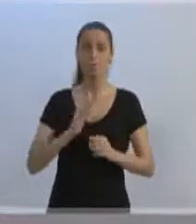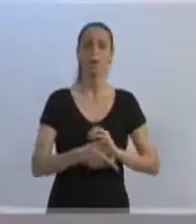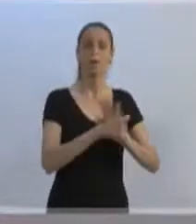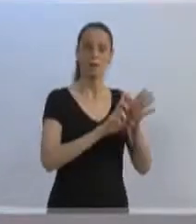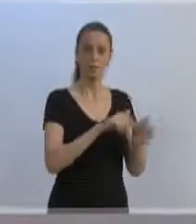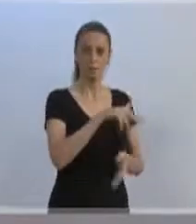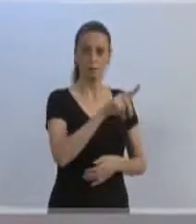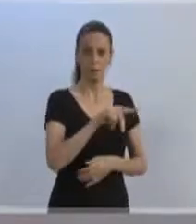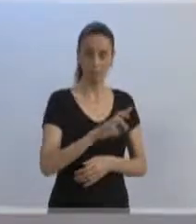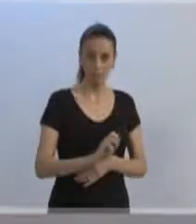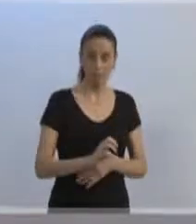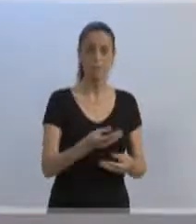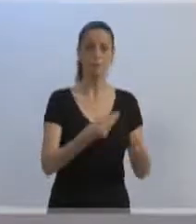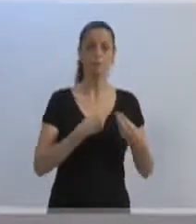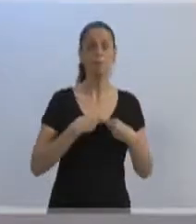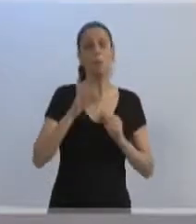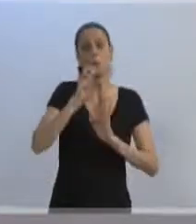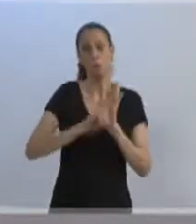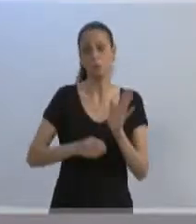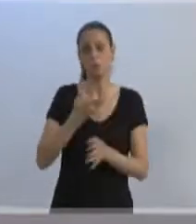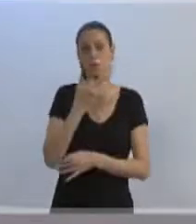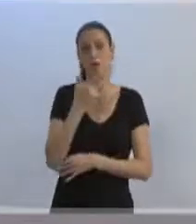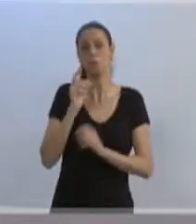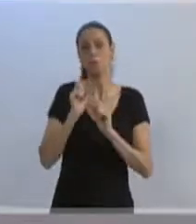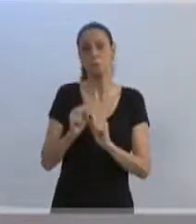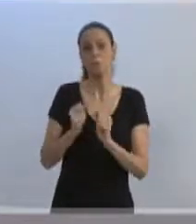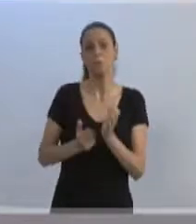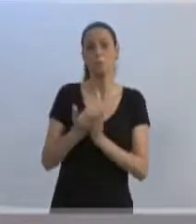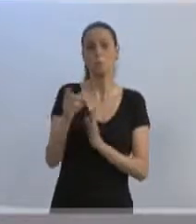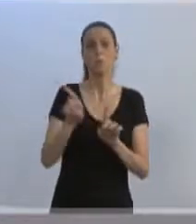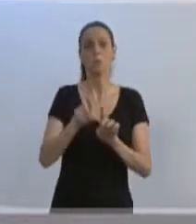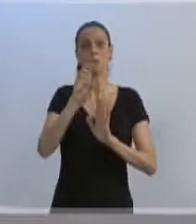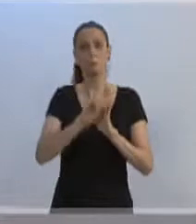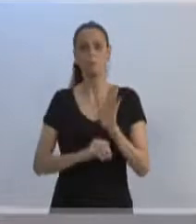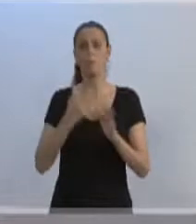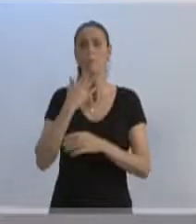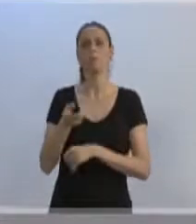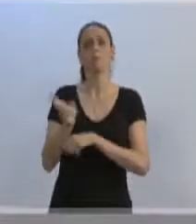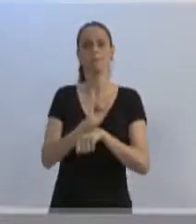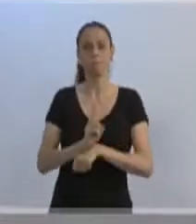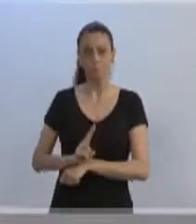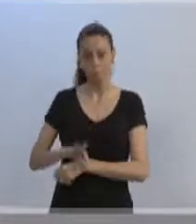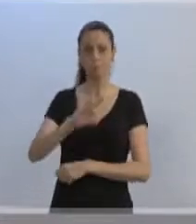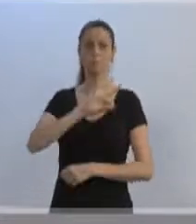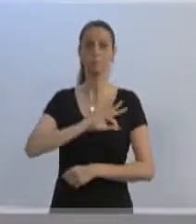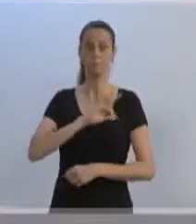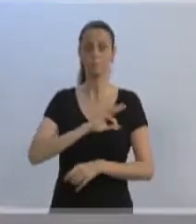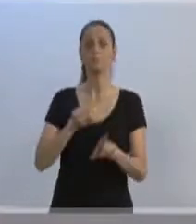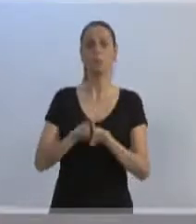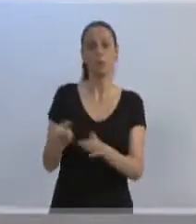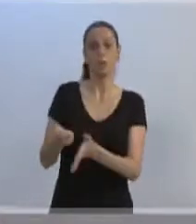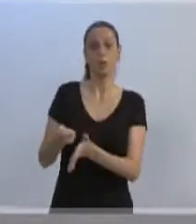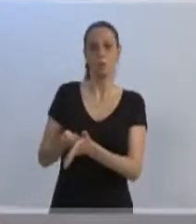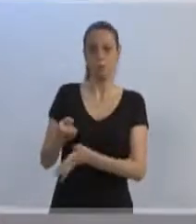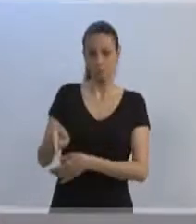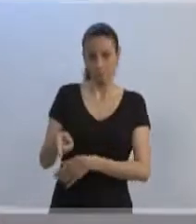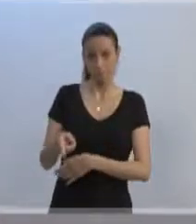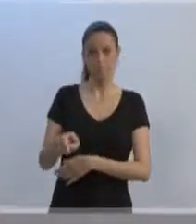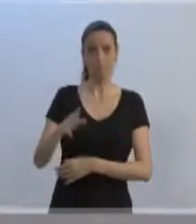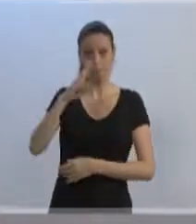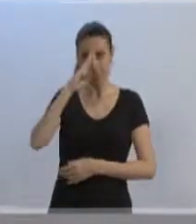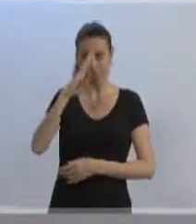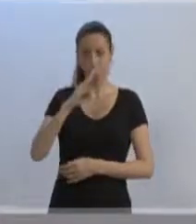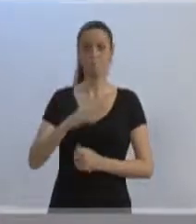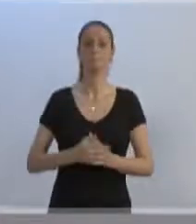necessidade de entregar o que eu disse que eu fiz e faço também pode começar a fazer um ofício pedindo policiamento e vou cobrar inclusive do policial para fazer exatamente lado do do tenente